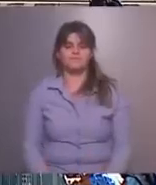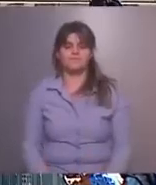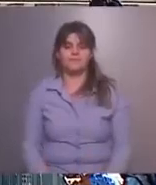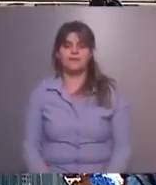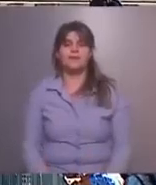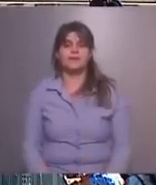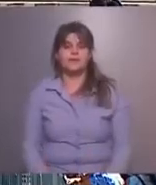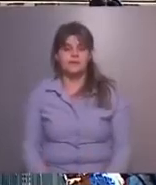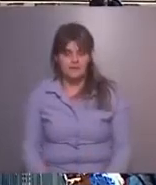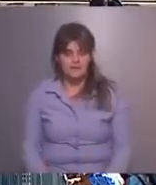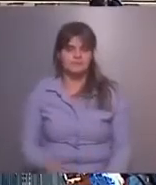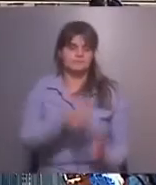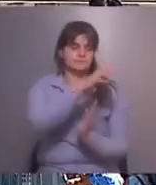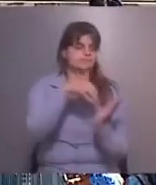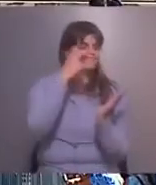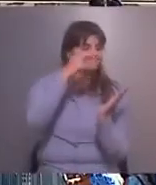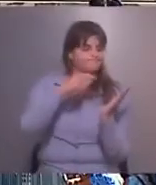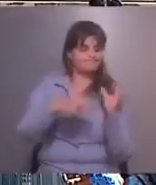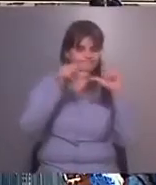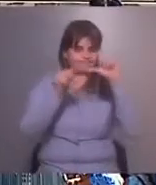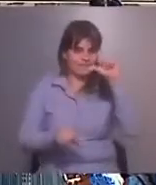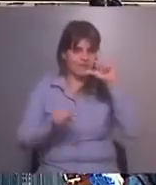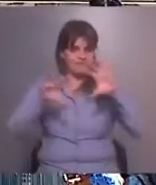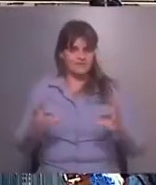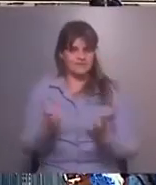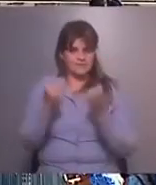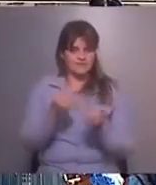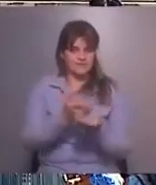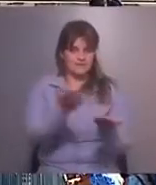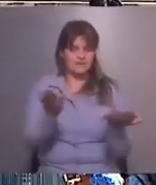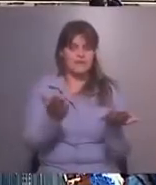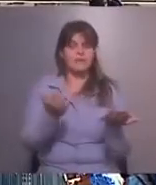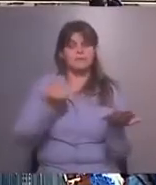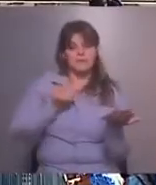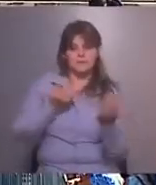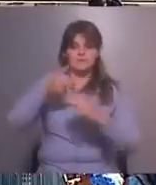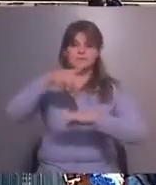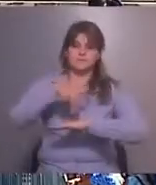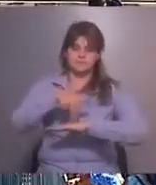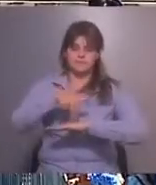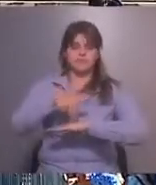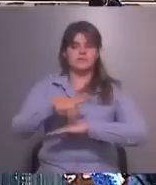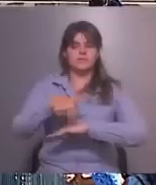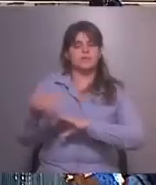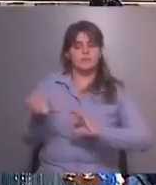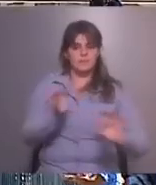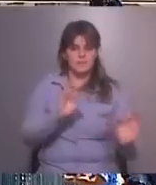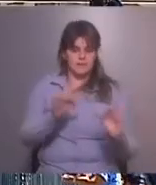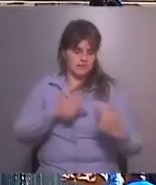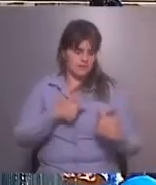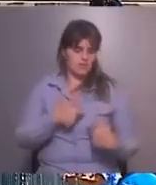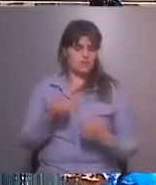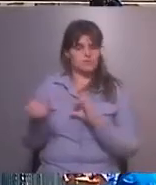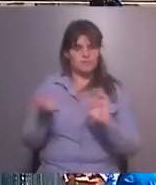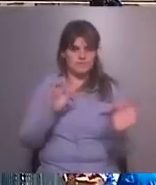Vamos escutar a palavra da salvação. Vamos pôr-nos de pé, preparemos-nos para escutar